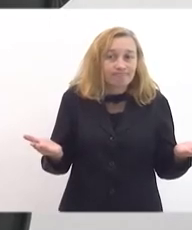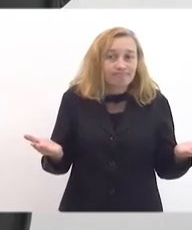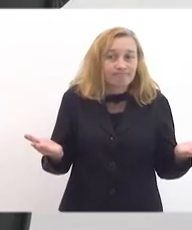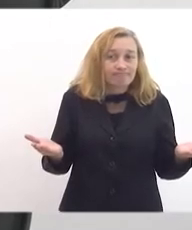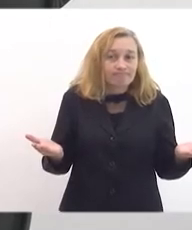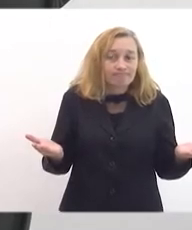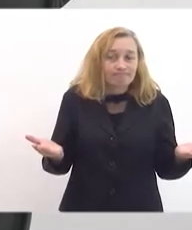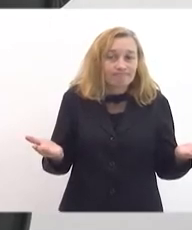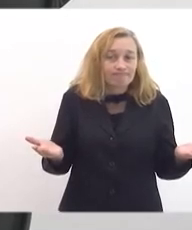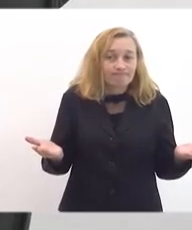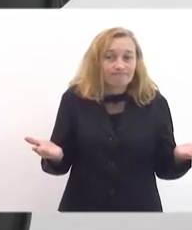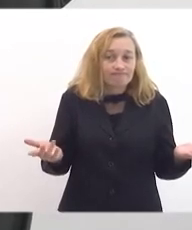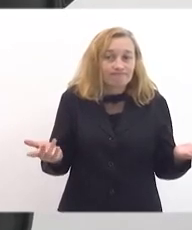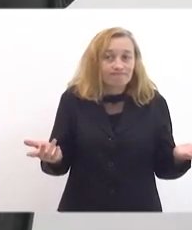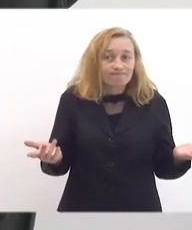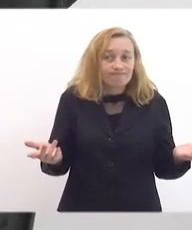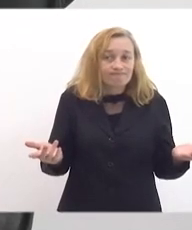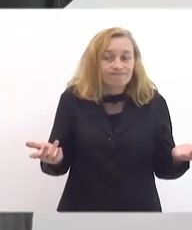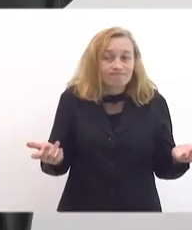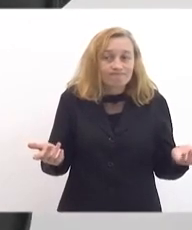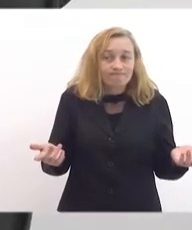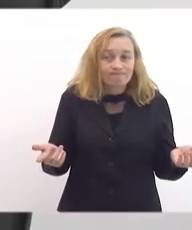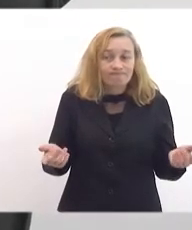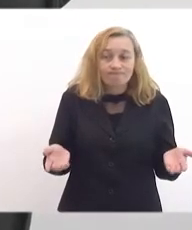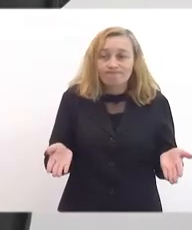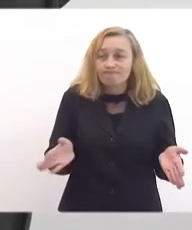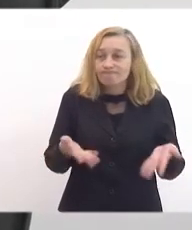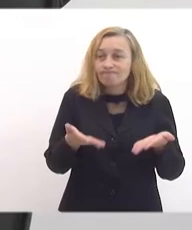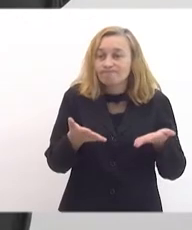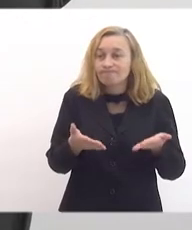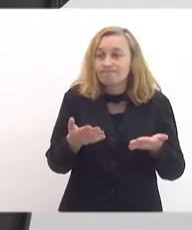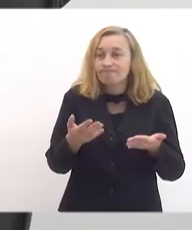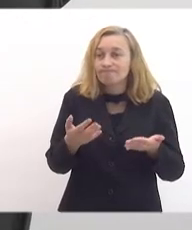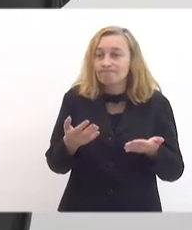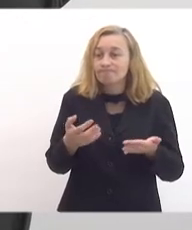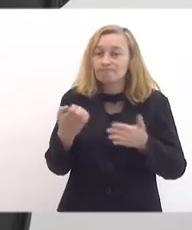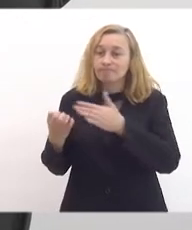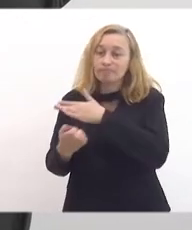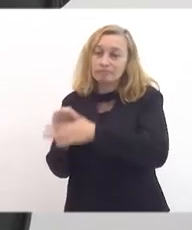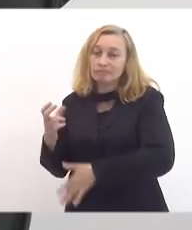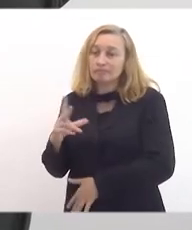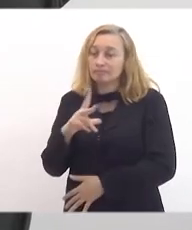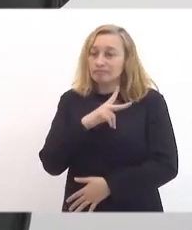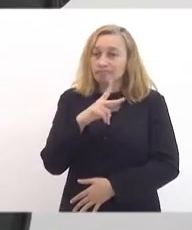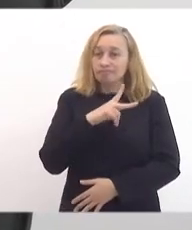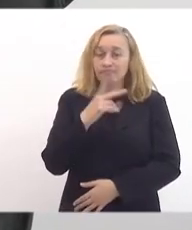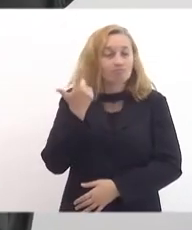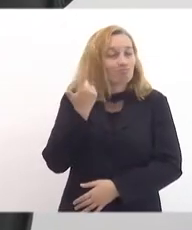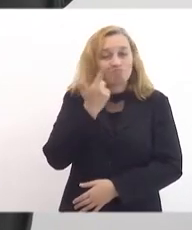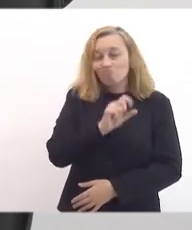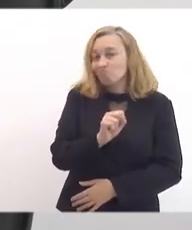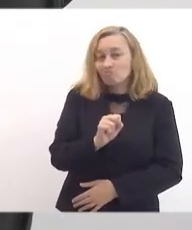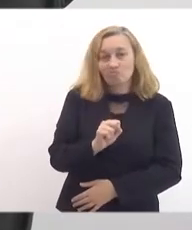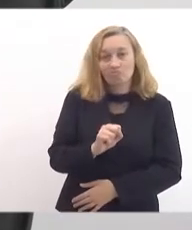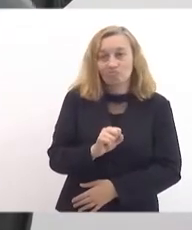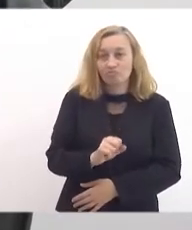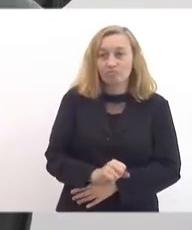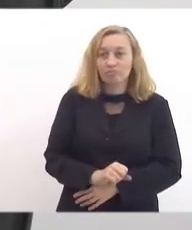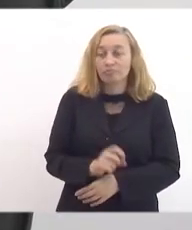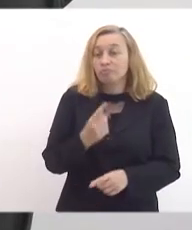eu e nem a iniciativa privada consegue fazer lu1 porque